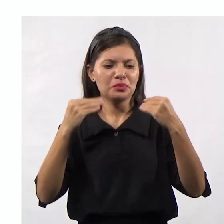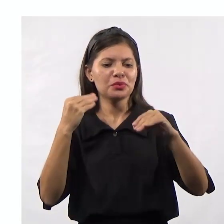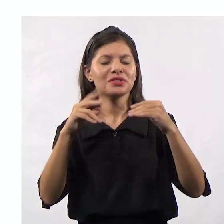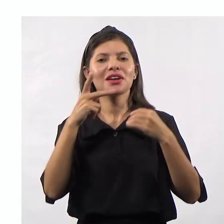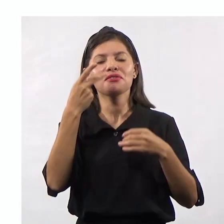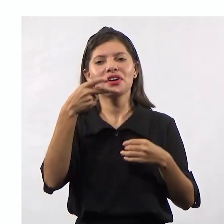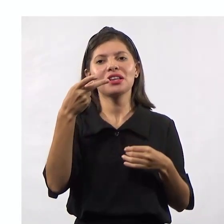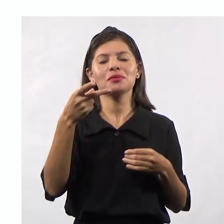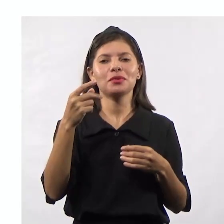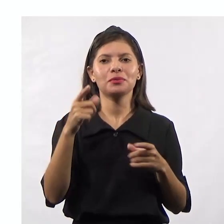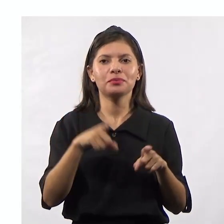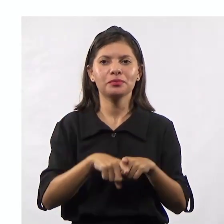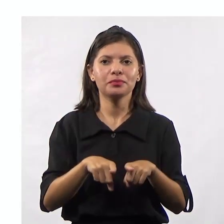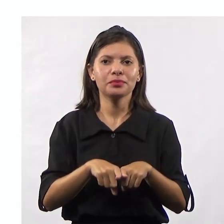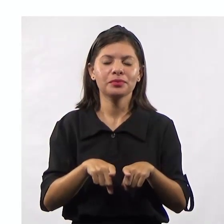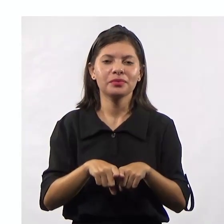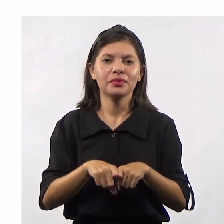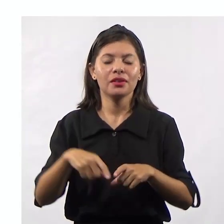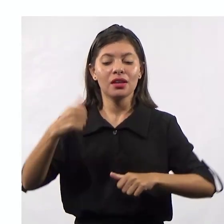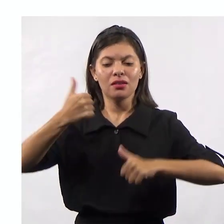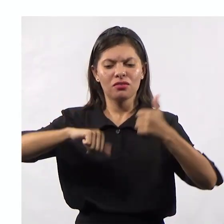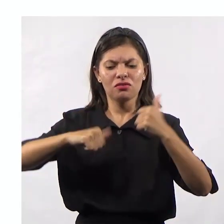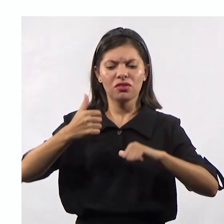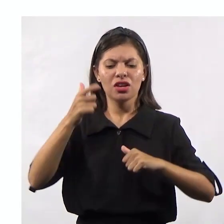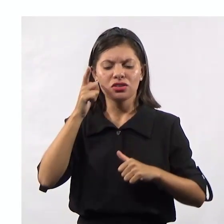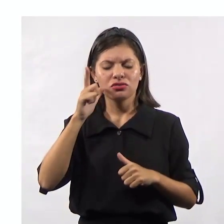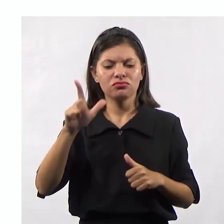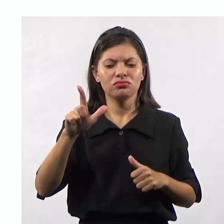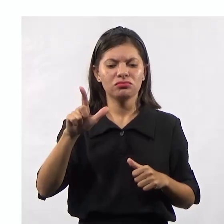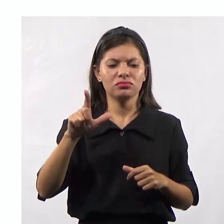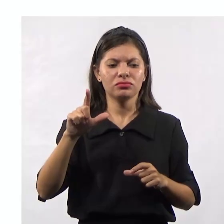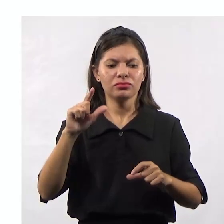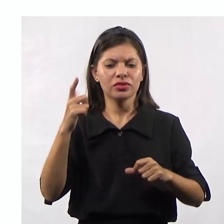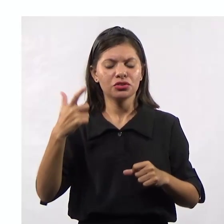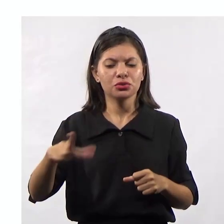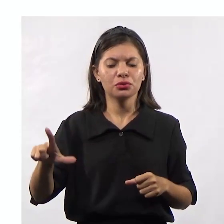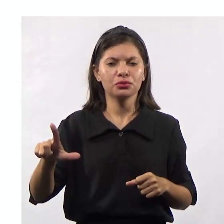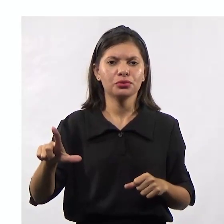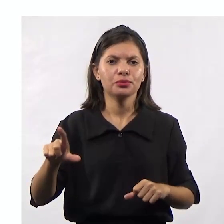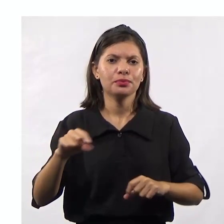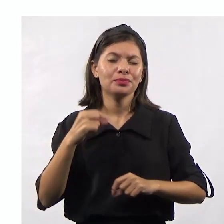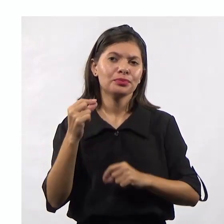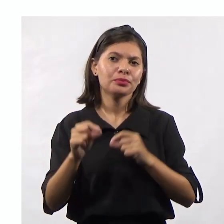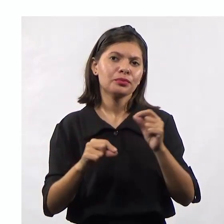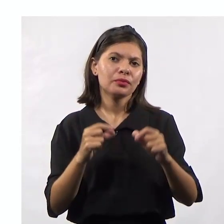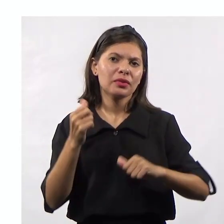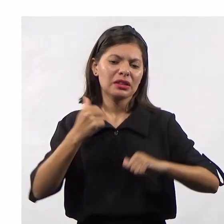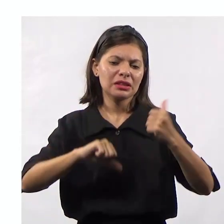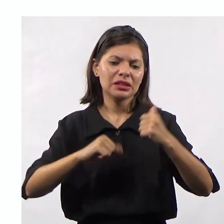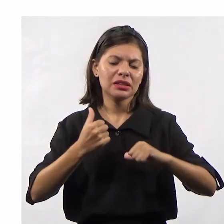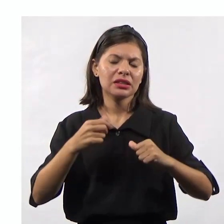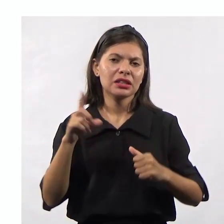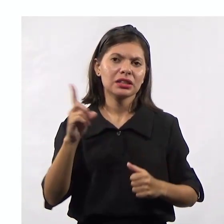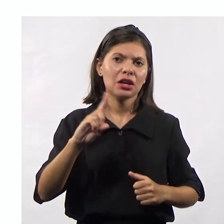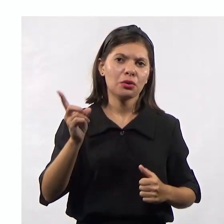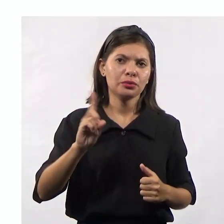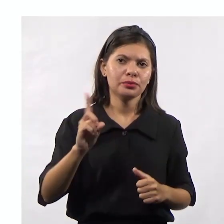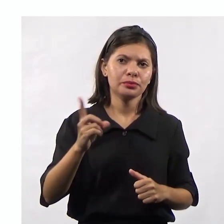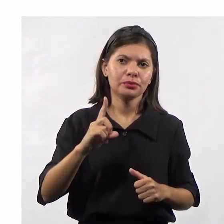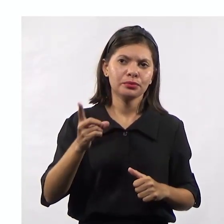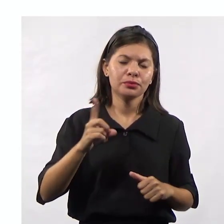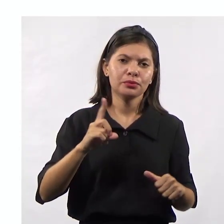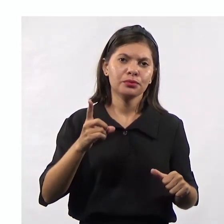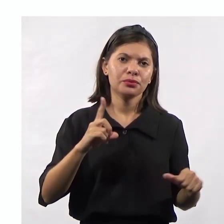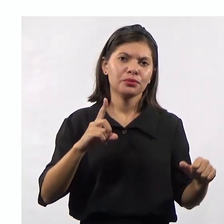Daí ela pode reconsiderar o ato ou a decisão no prazo de 3 dias úteis. Mas vamos supor que ela não reconsidera. Aí